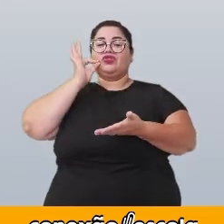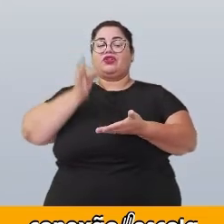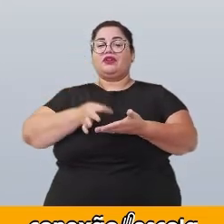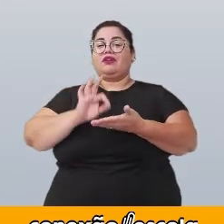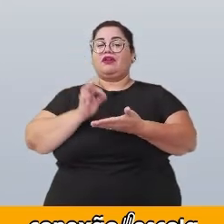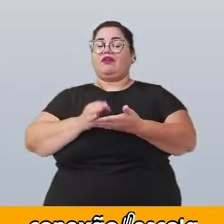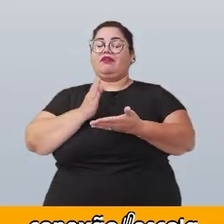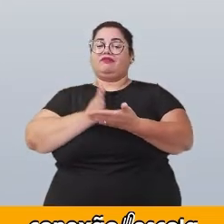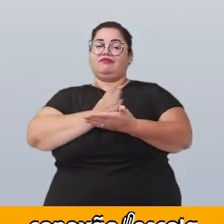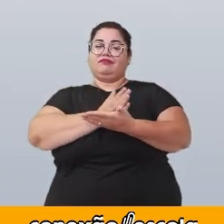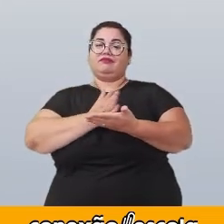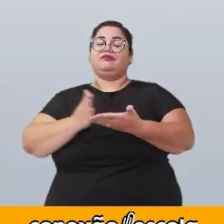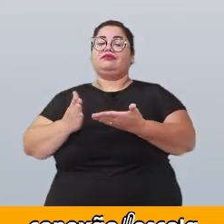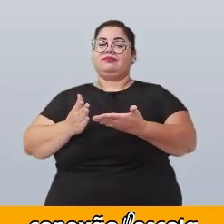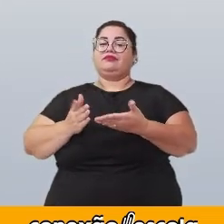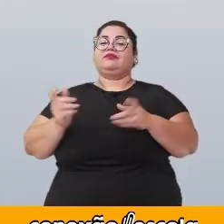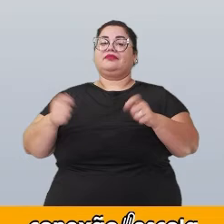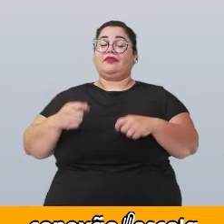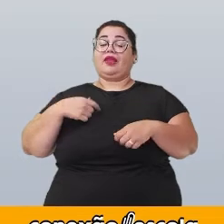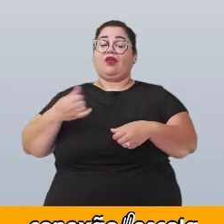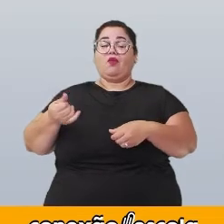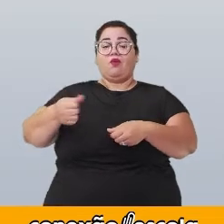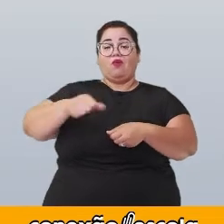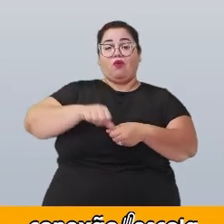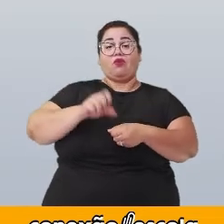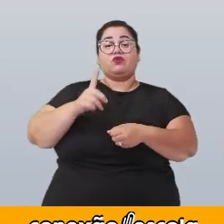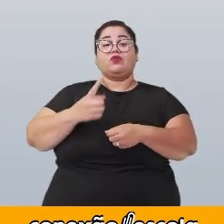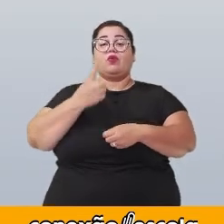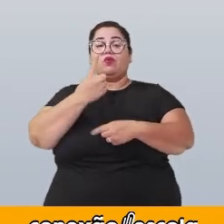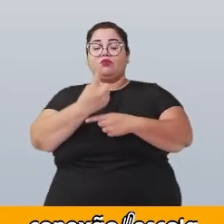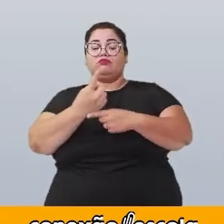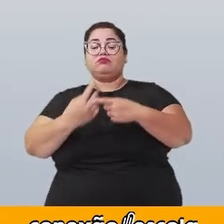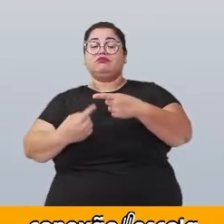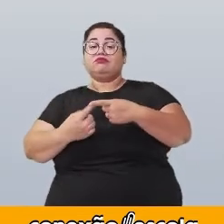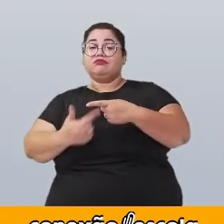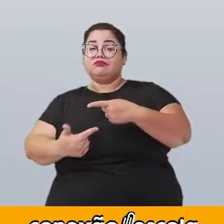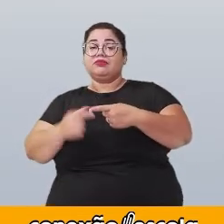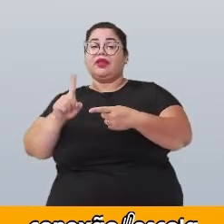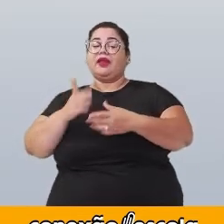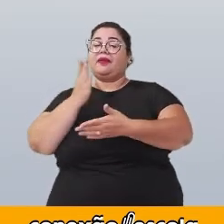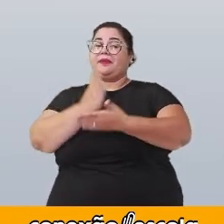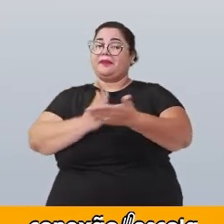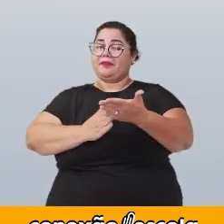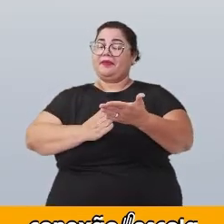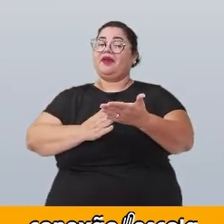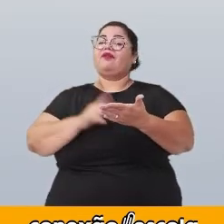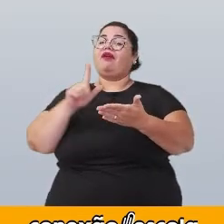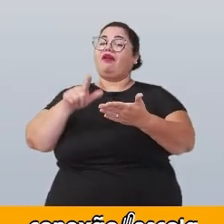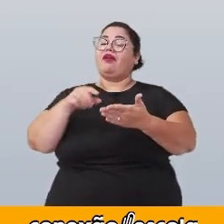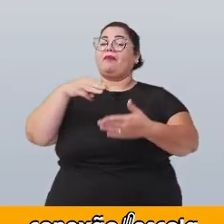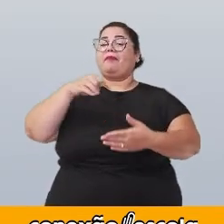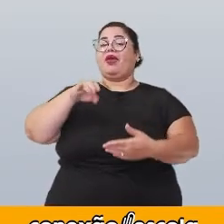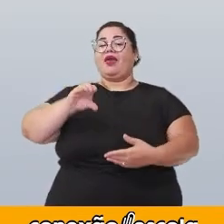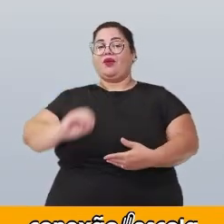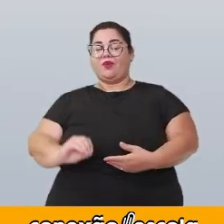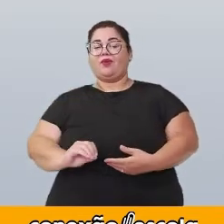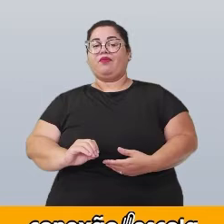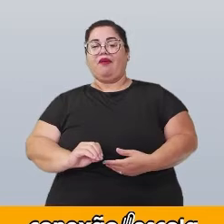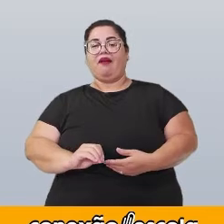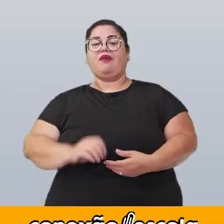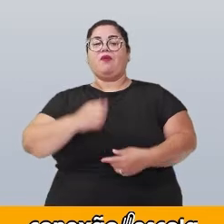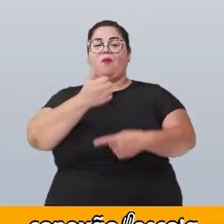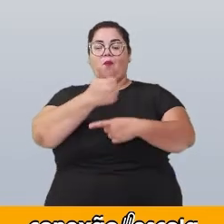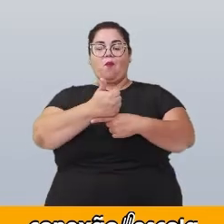2 partes. E aí eu colocaria uma dessas partes, totalizando meia xícara.